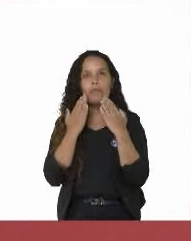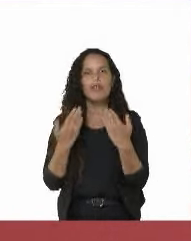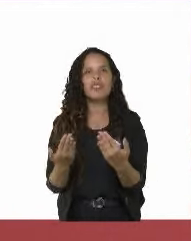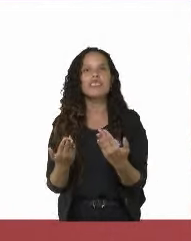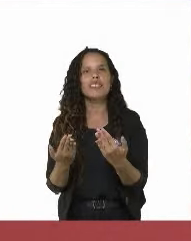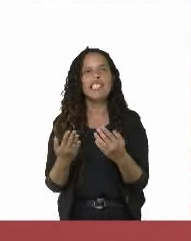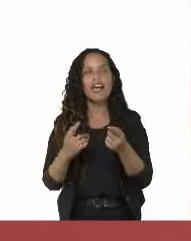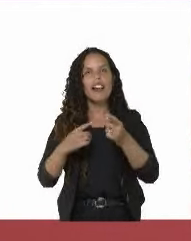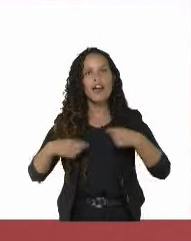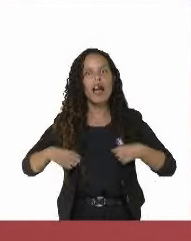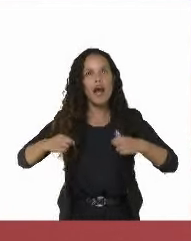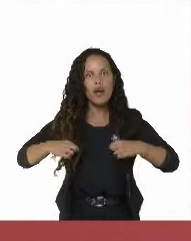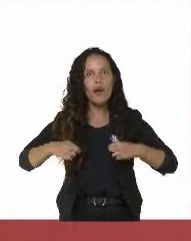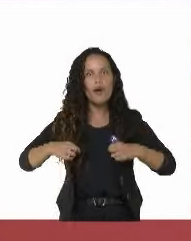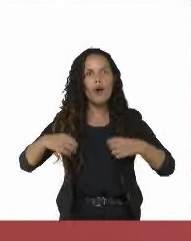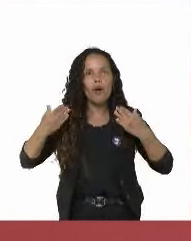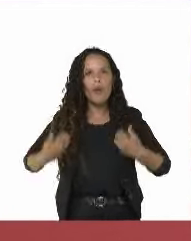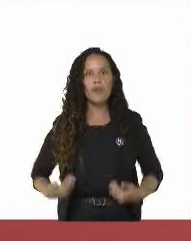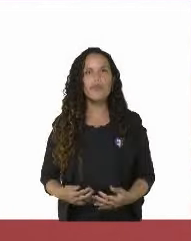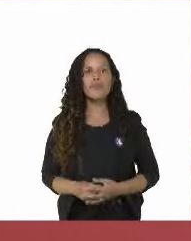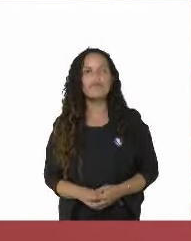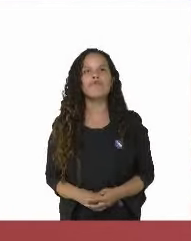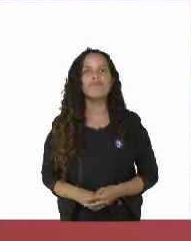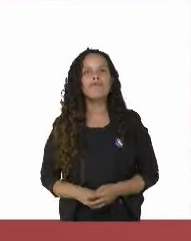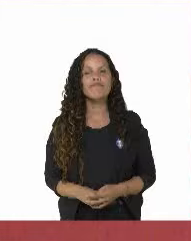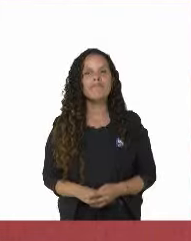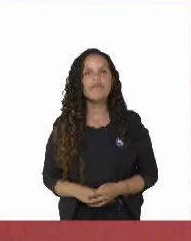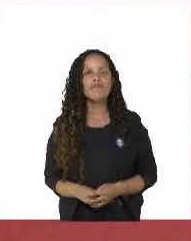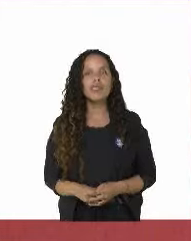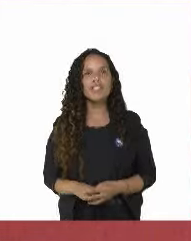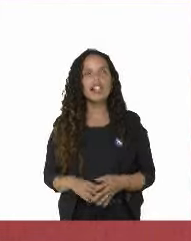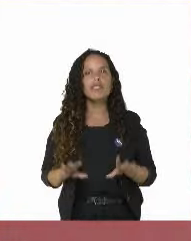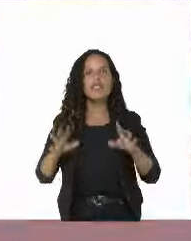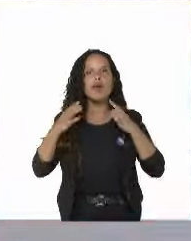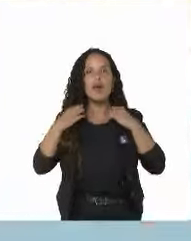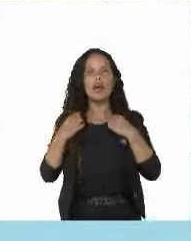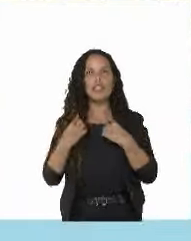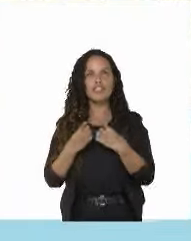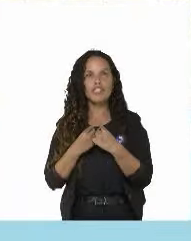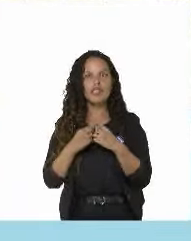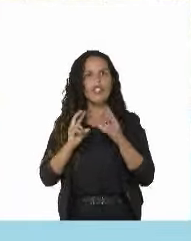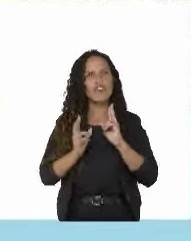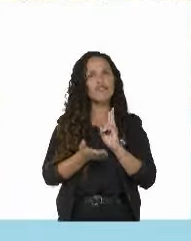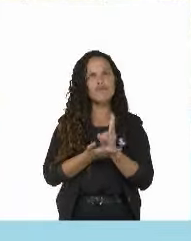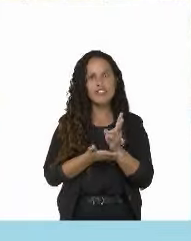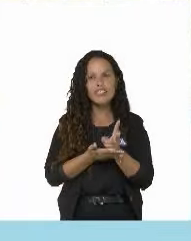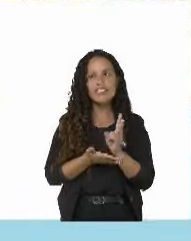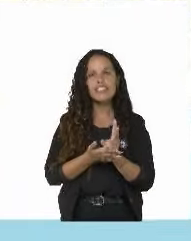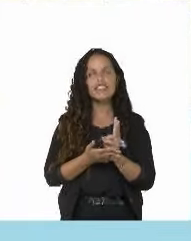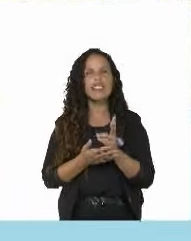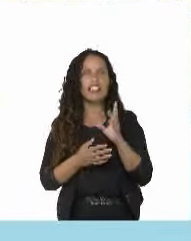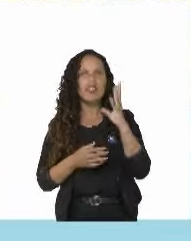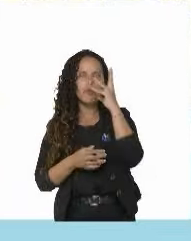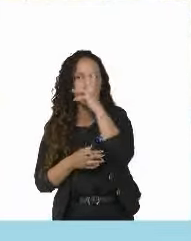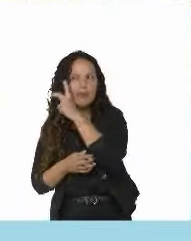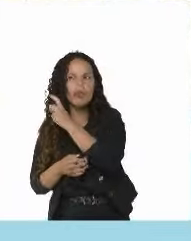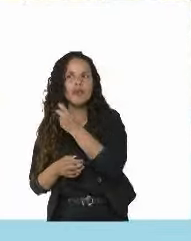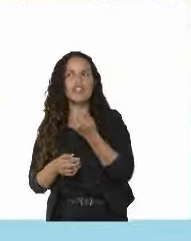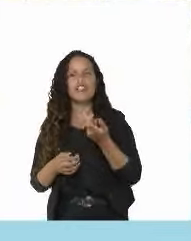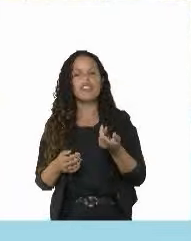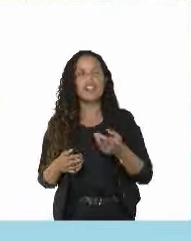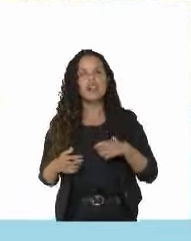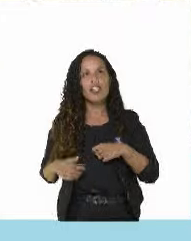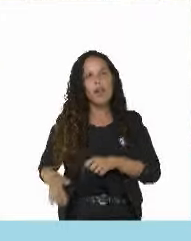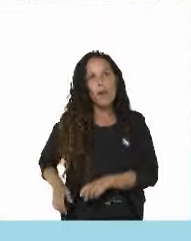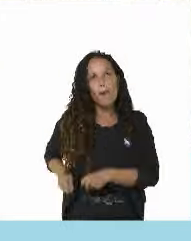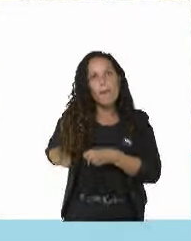né? Com o uso dos meus pincéis. O acessório é muito presente, porque como eu comecei com bolsas e acessórios, então eu gosto muito também de